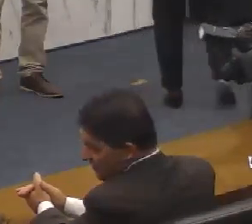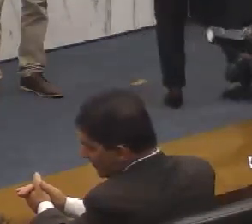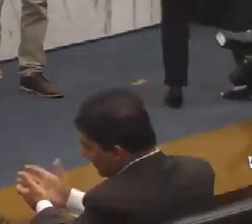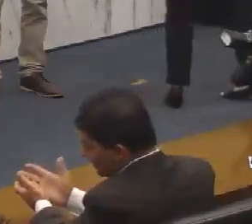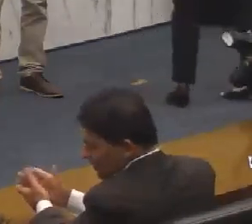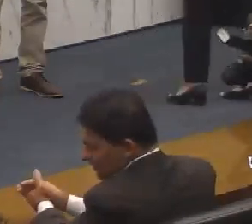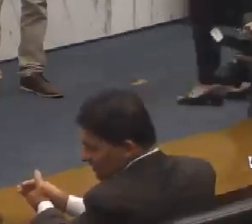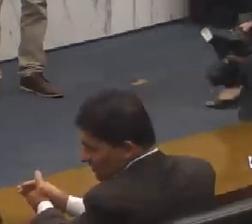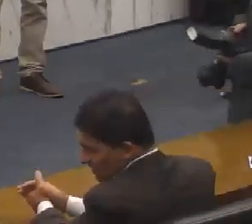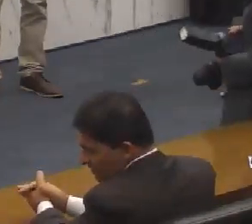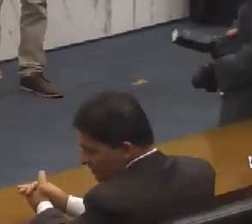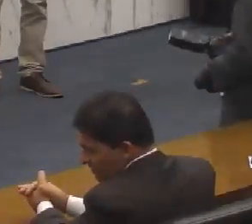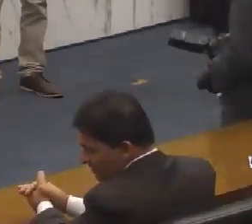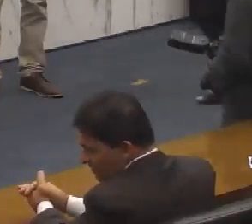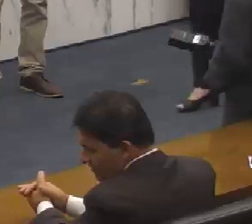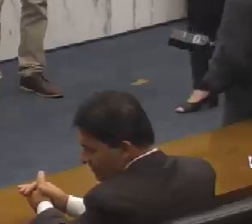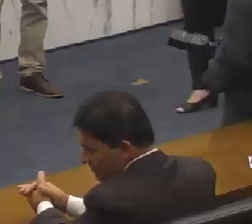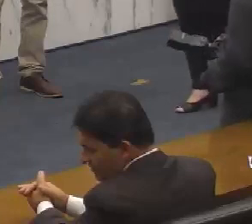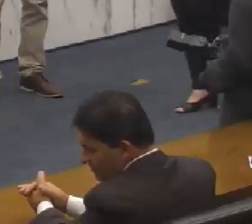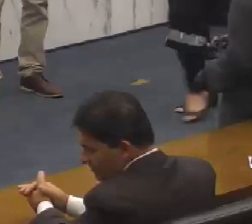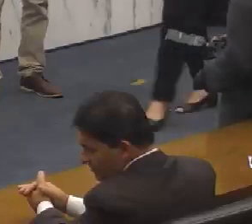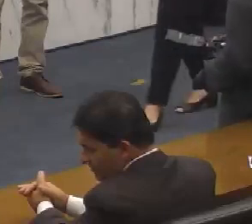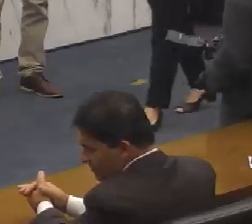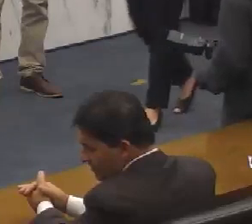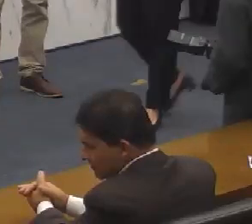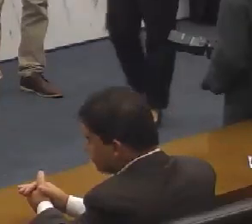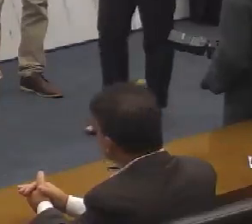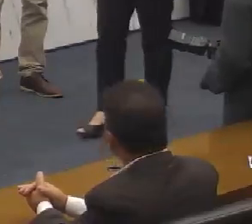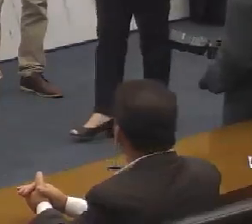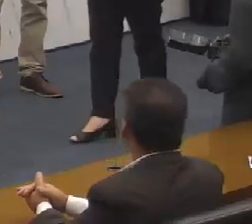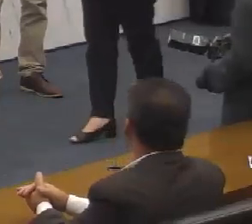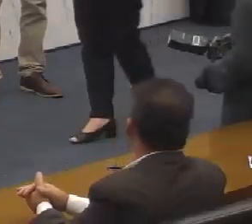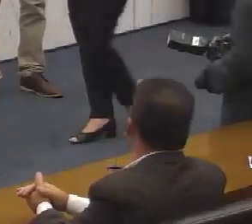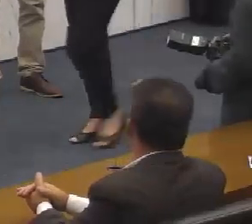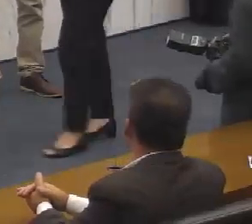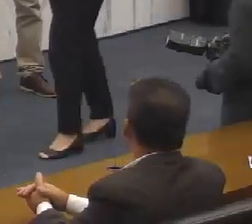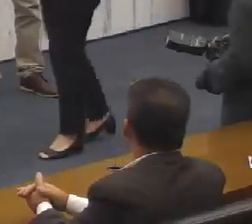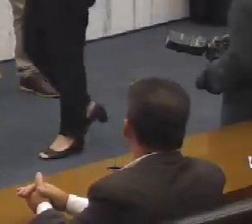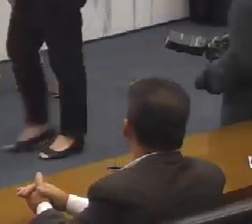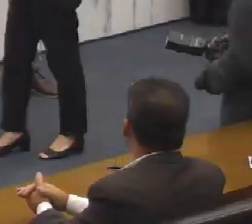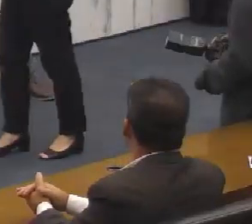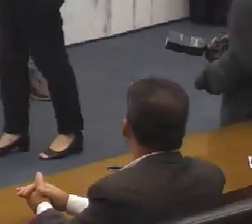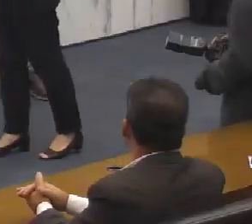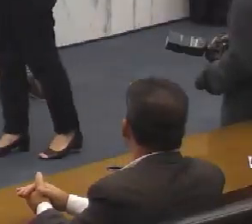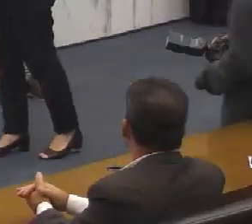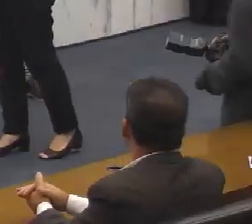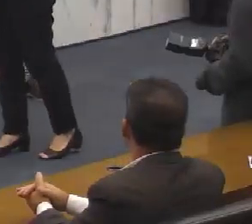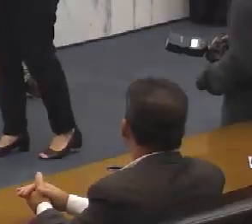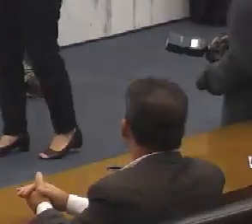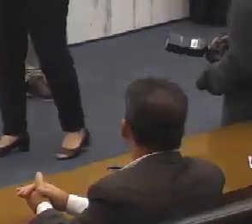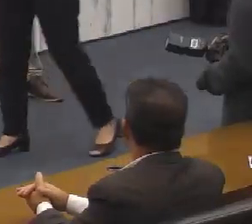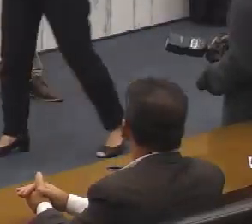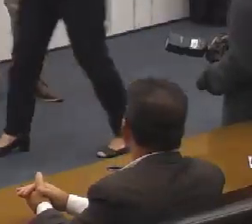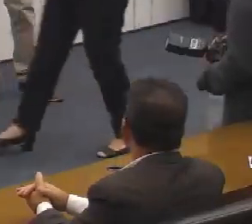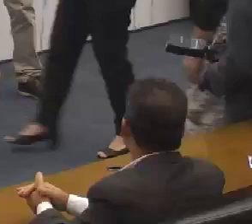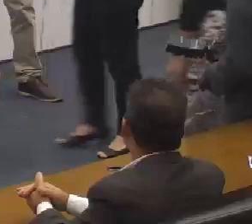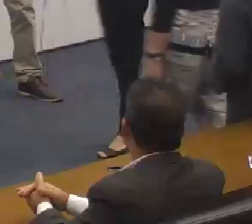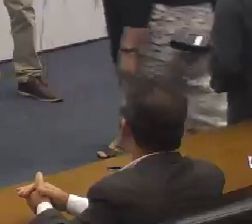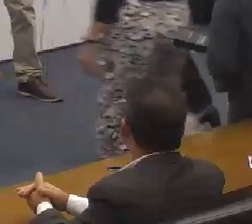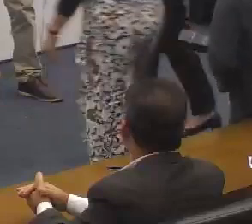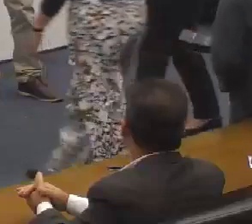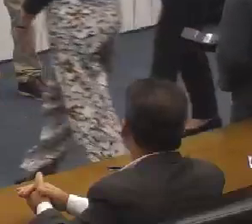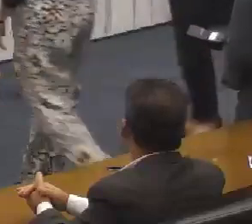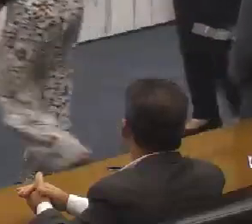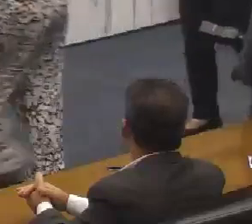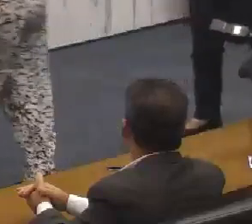te fortaleceu. É sobre ser abrigo e também ter morado em outros corações. E